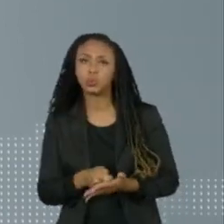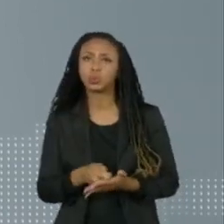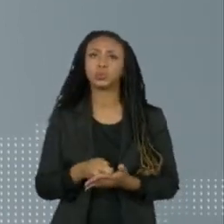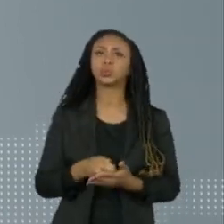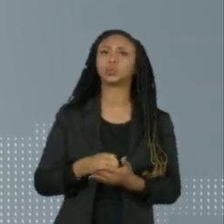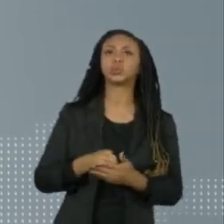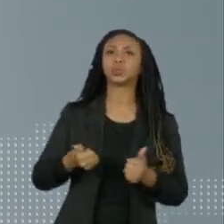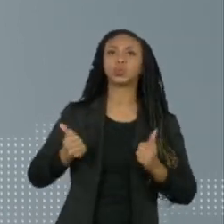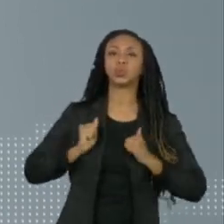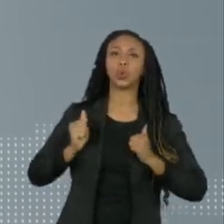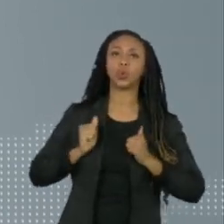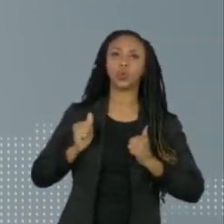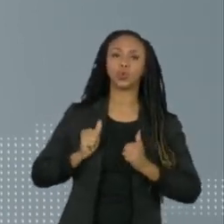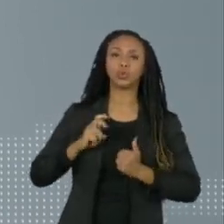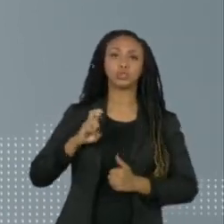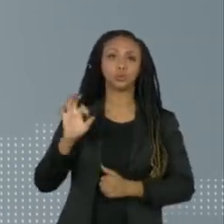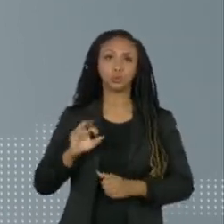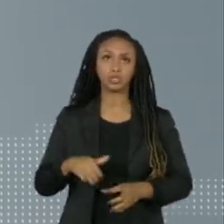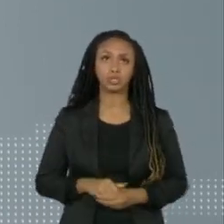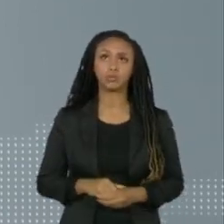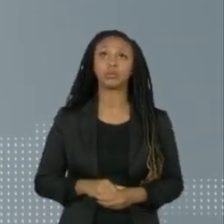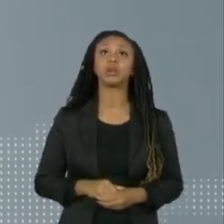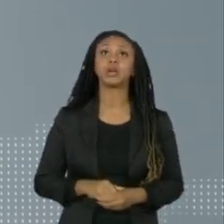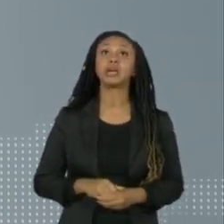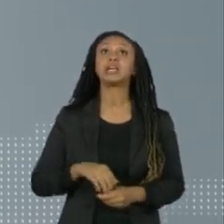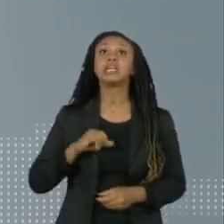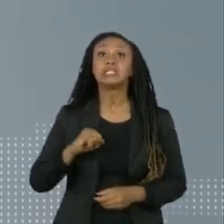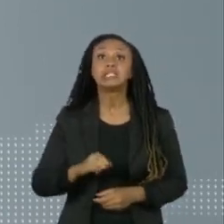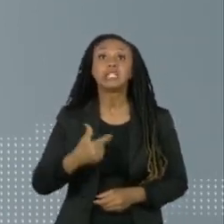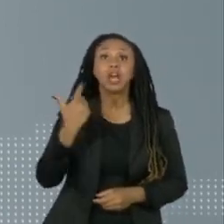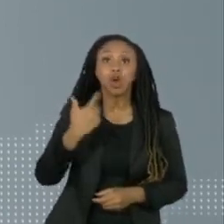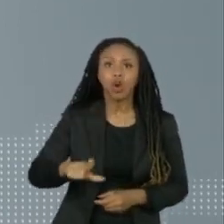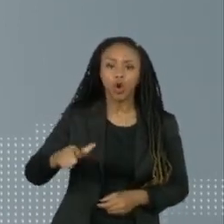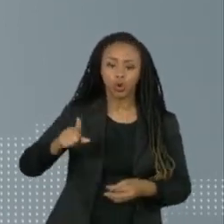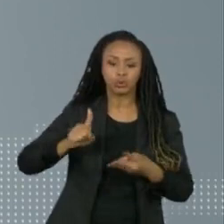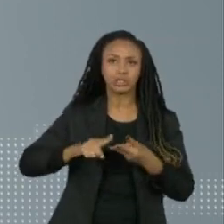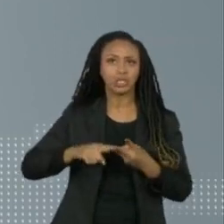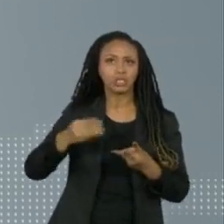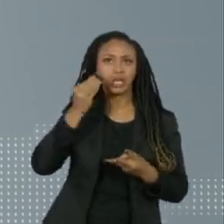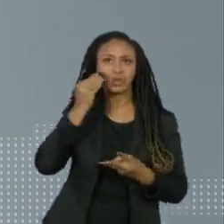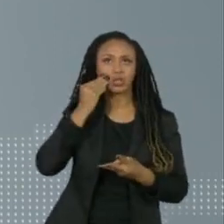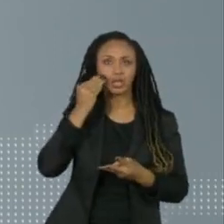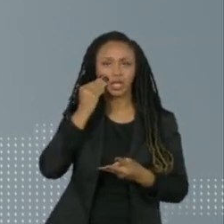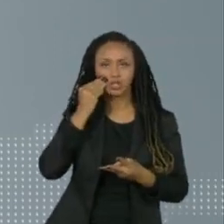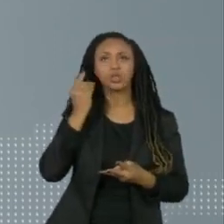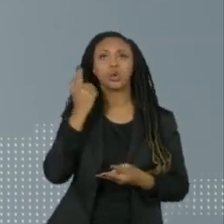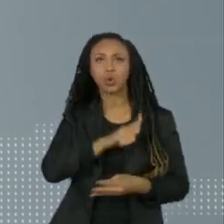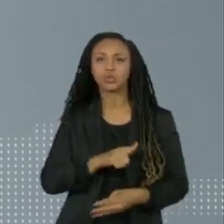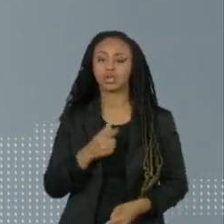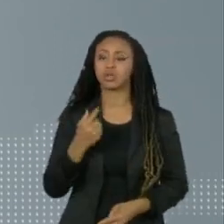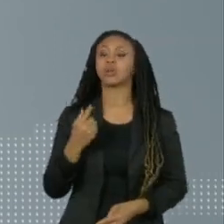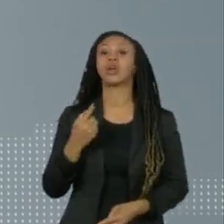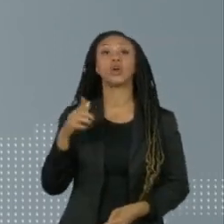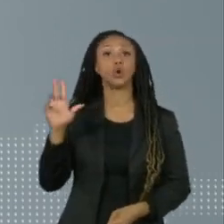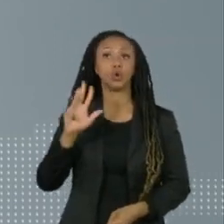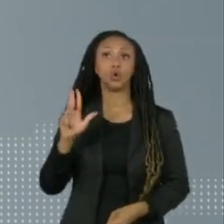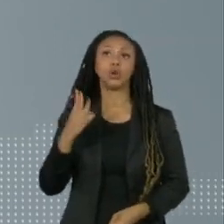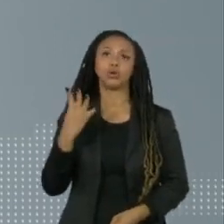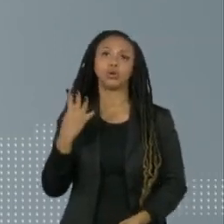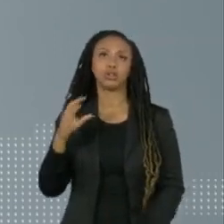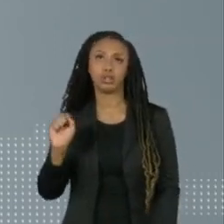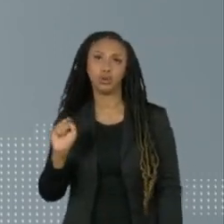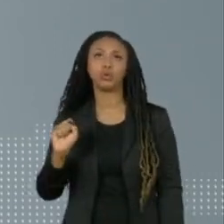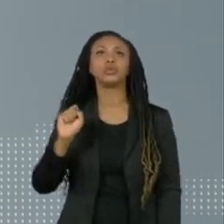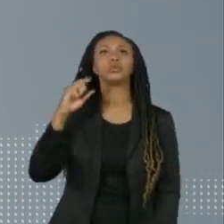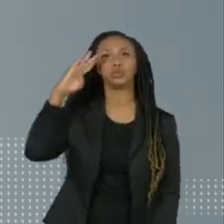terceiro cenário Lula alcança 48 por cento dos votos bolsonaro trinta por cento Ciro Gomes 9 por cento e André